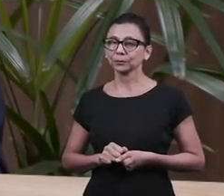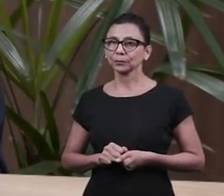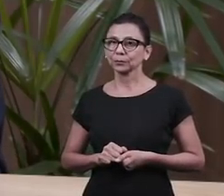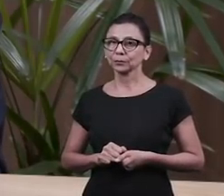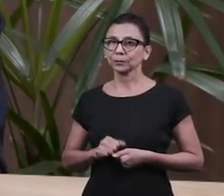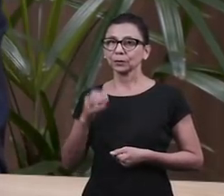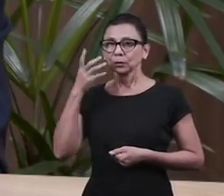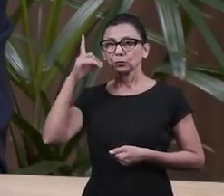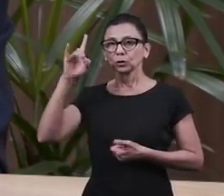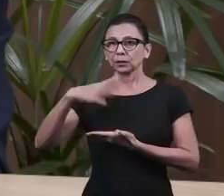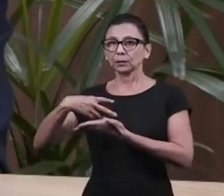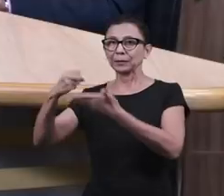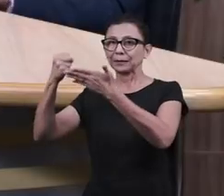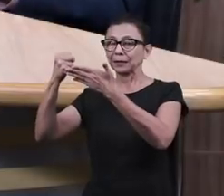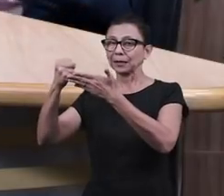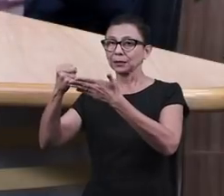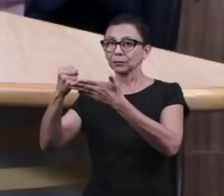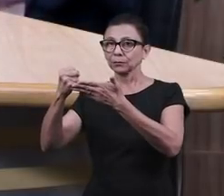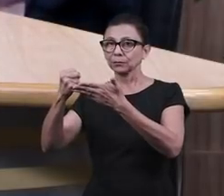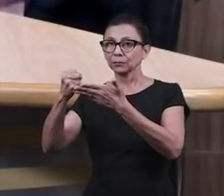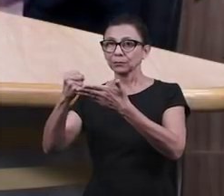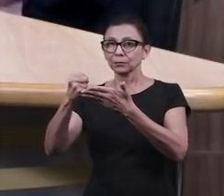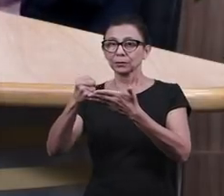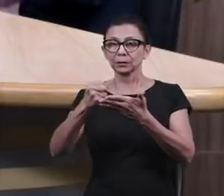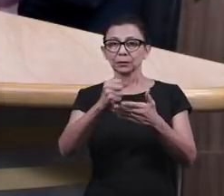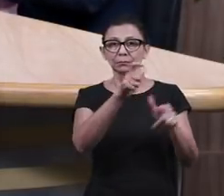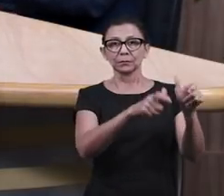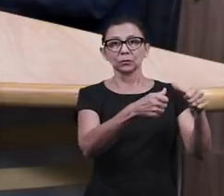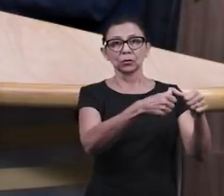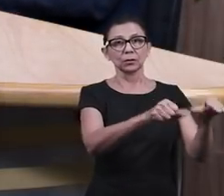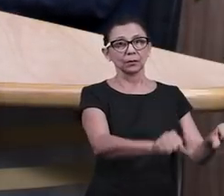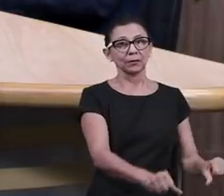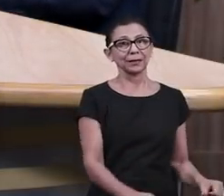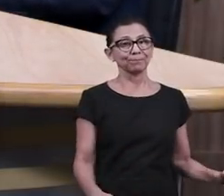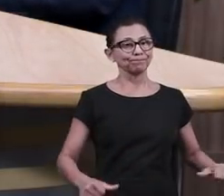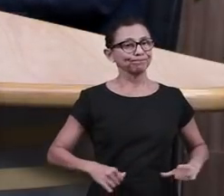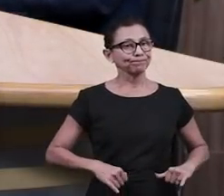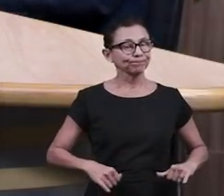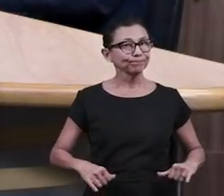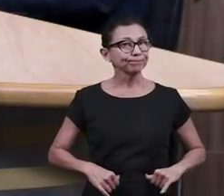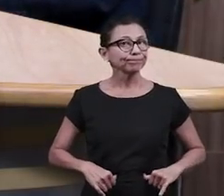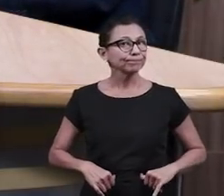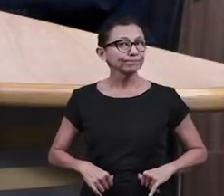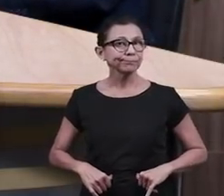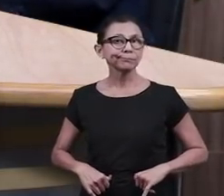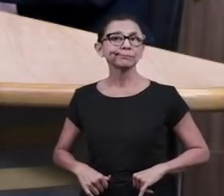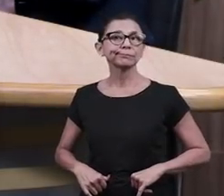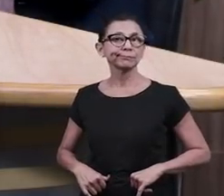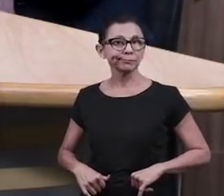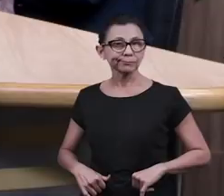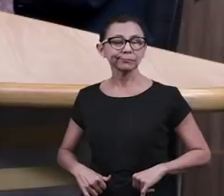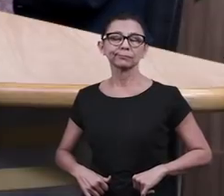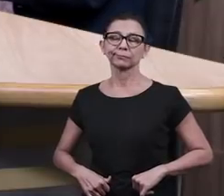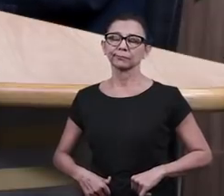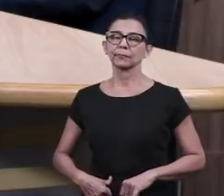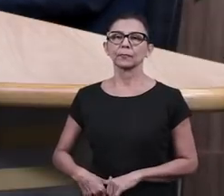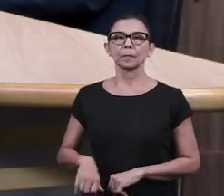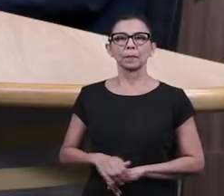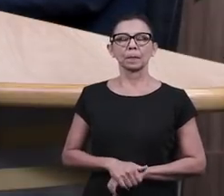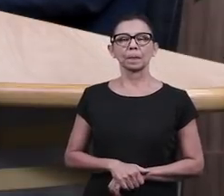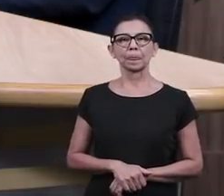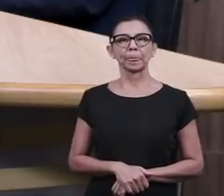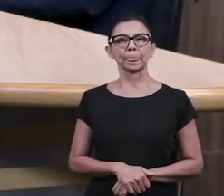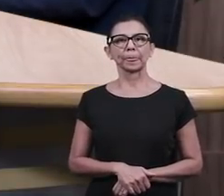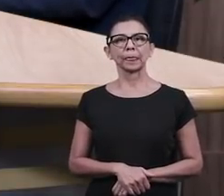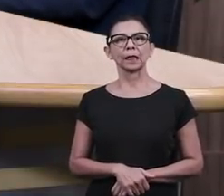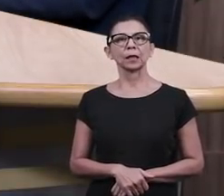aí o Senhor tirou a mão. Aí caiu sobre os egípcios. Então, o Senhor só soltou o mar